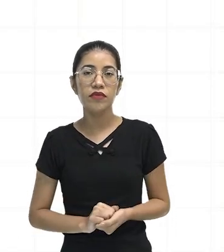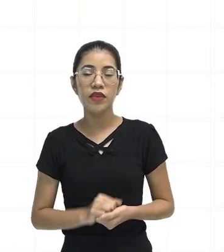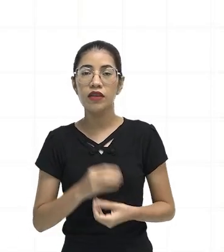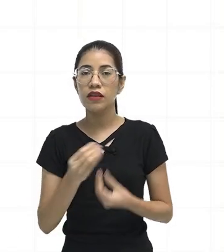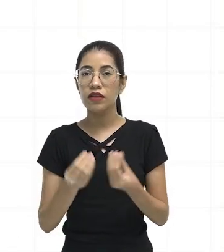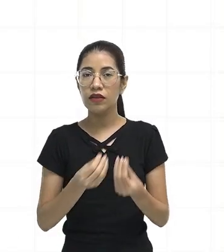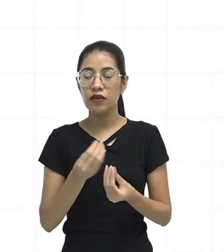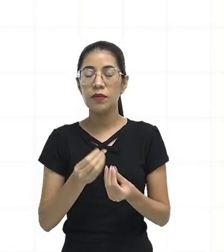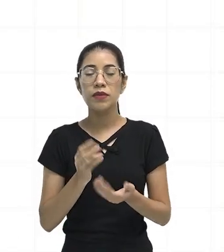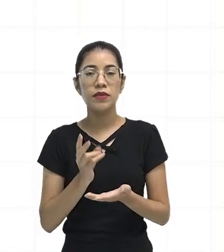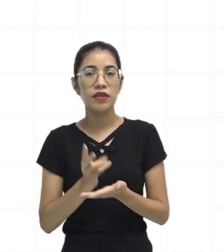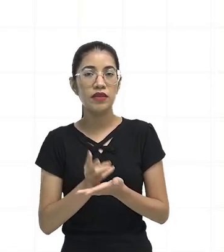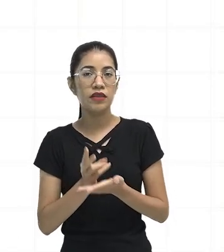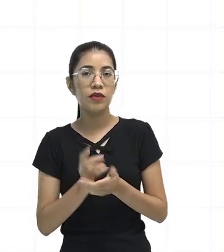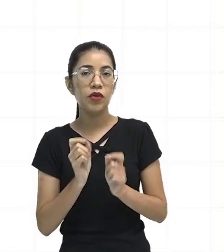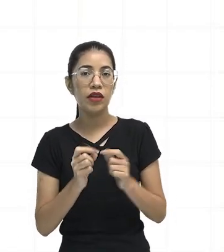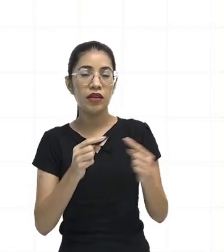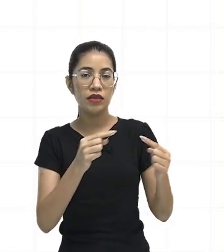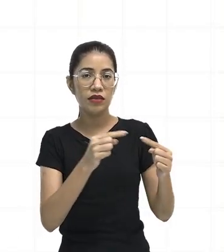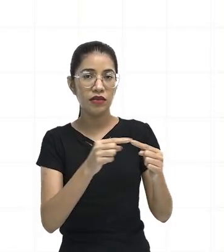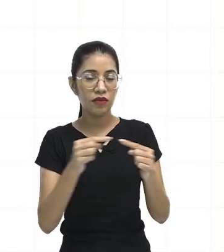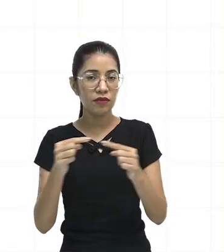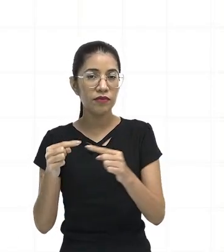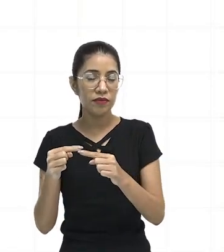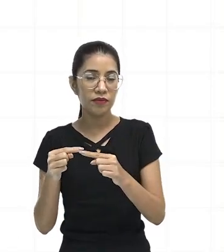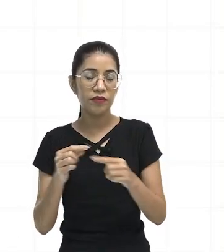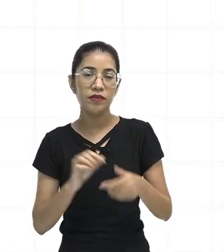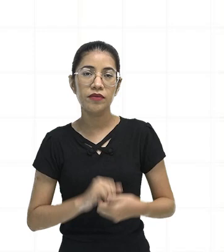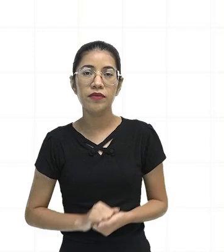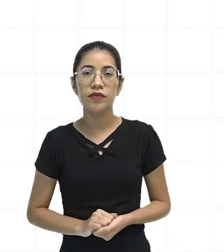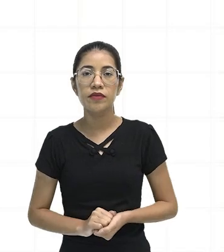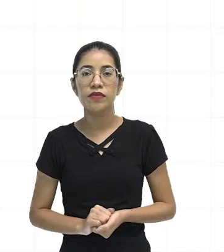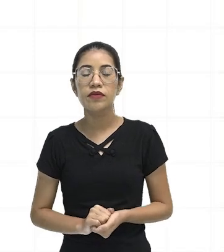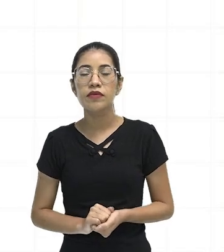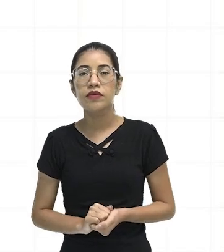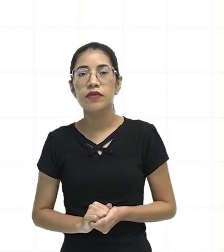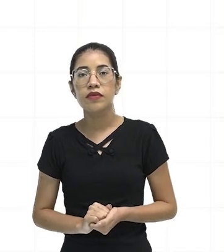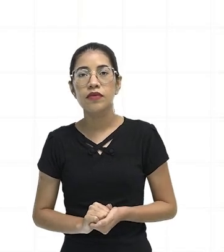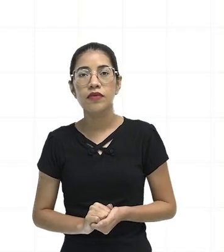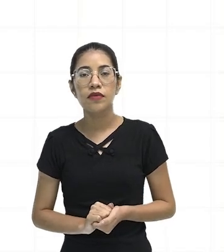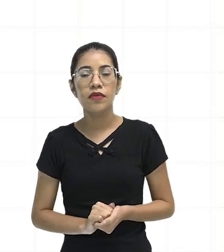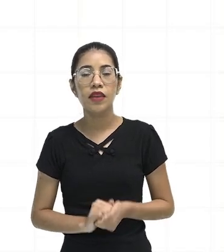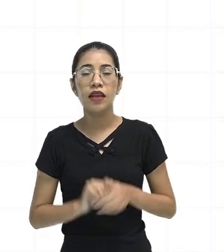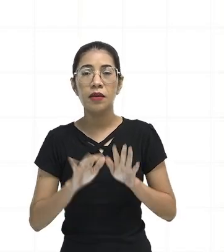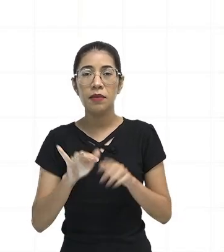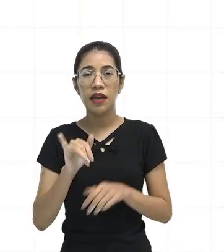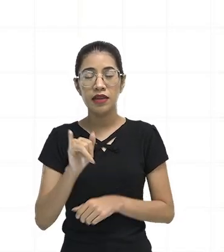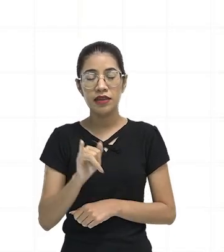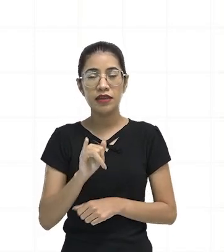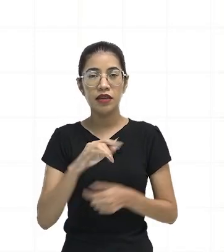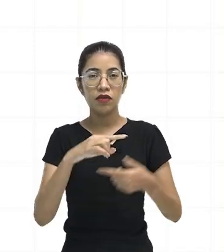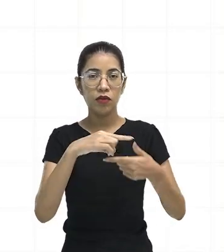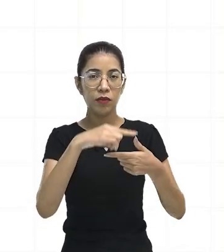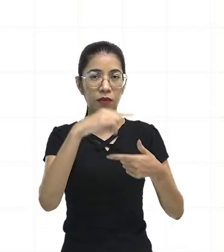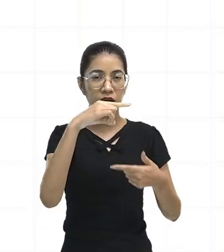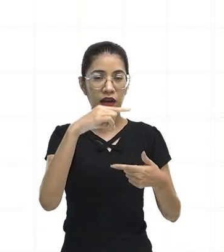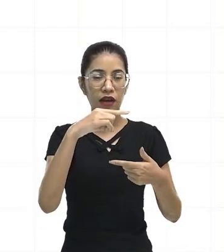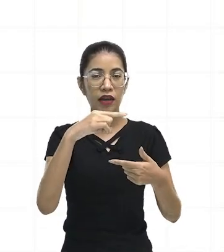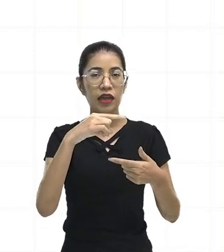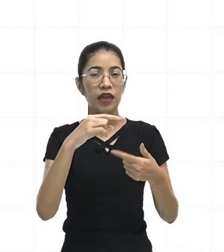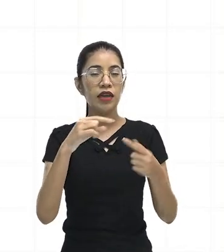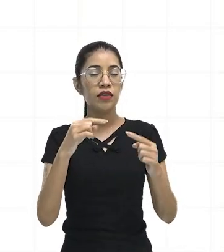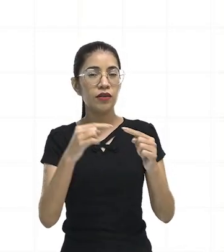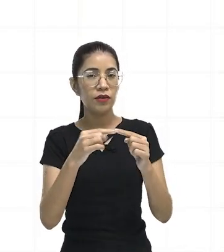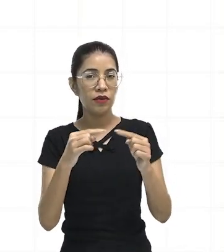elas vão ser sempre proporcionais. Agora, quando as grandezas elas forem